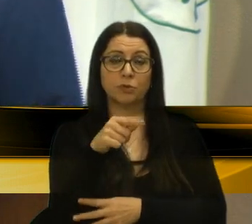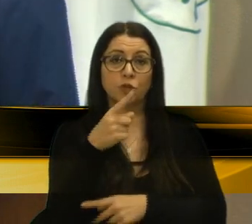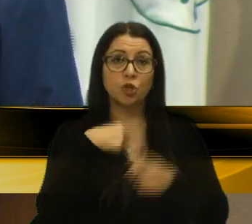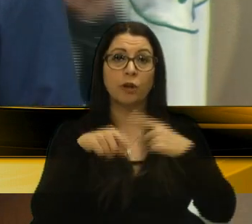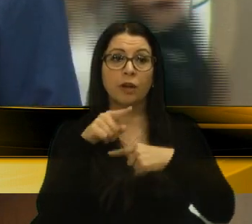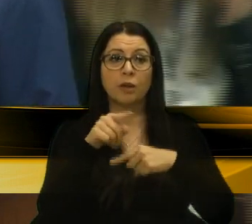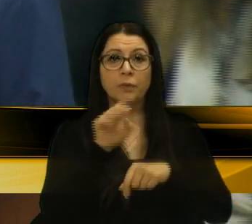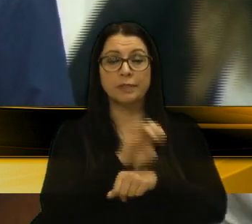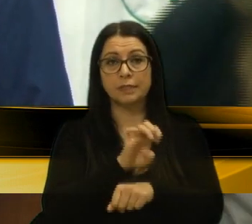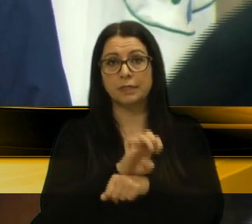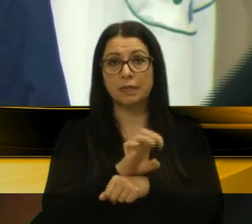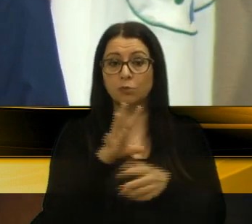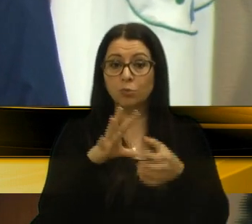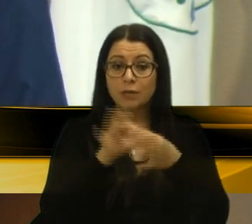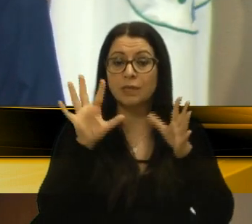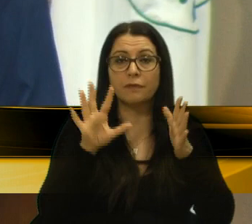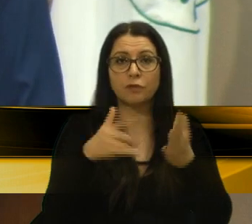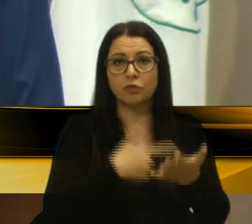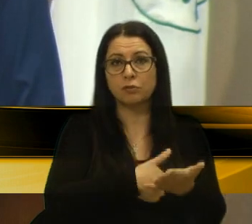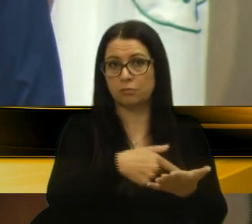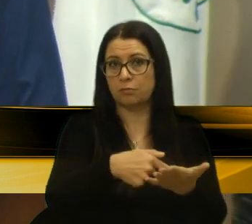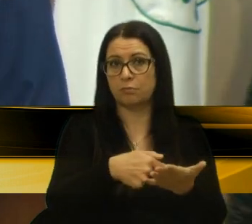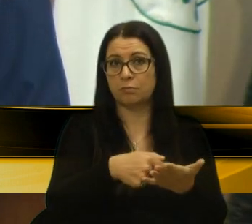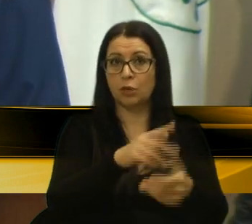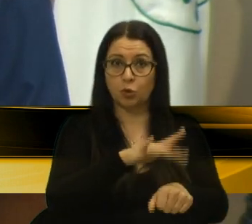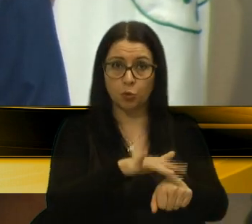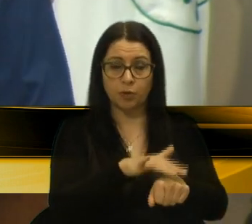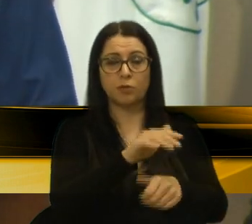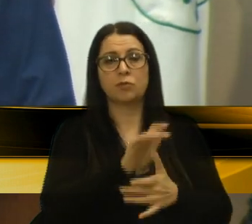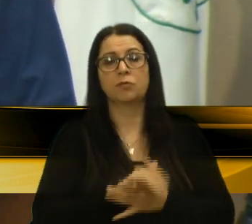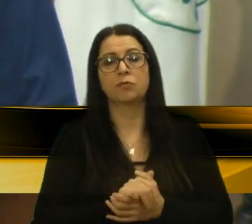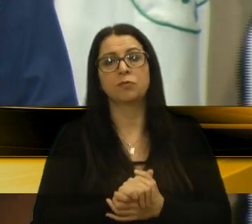um estado livre de mormo, livre da doença do mormo.